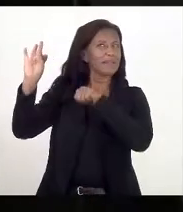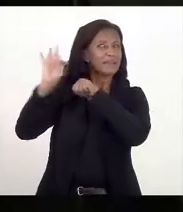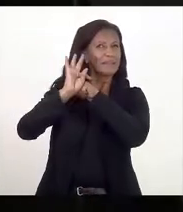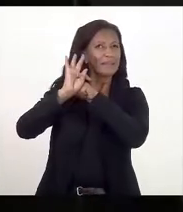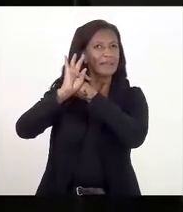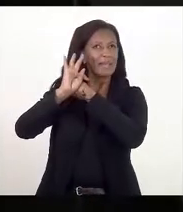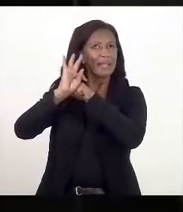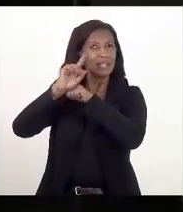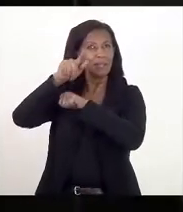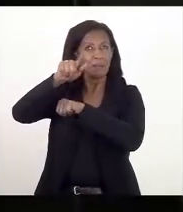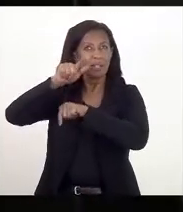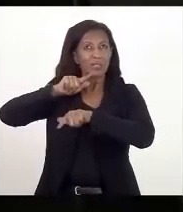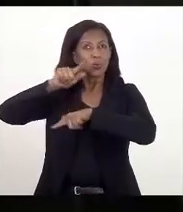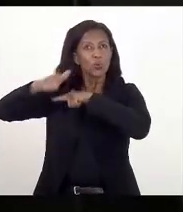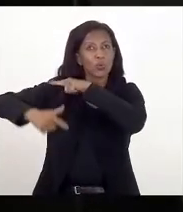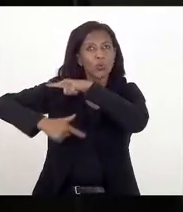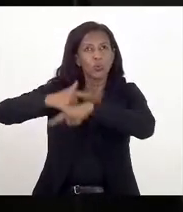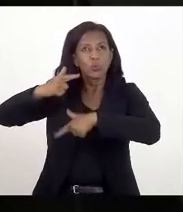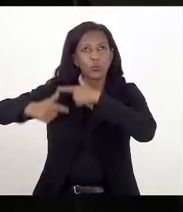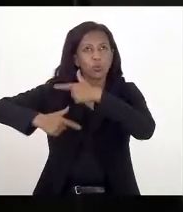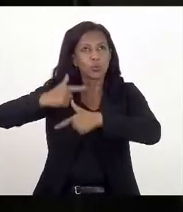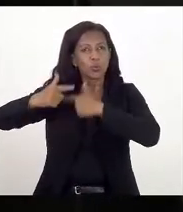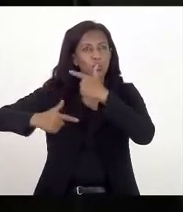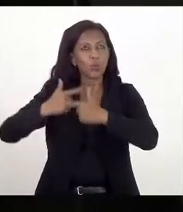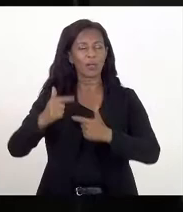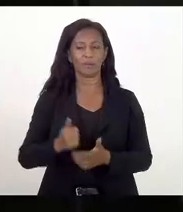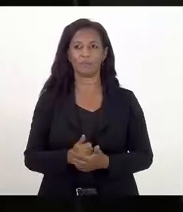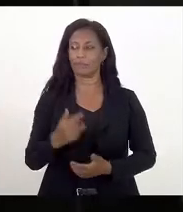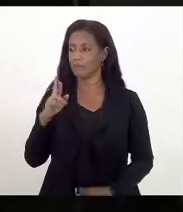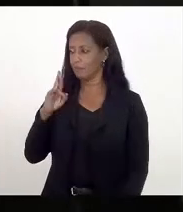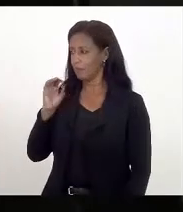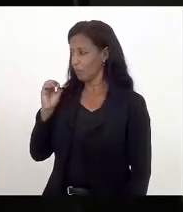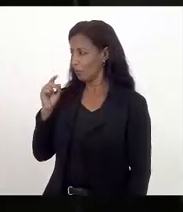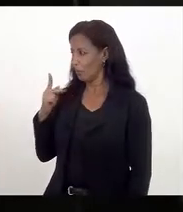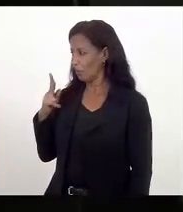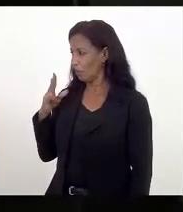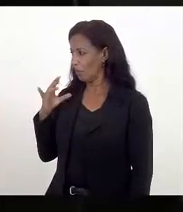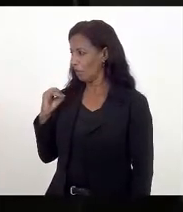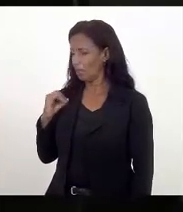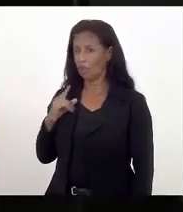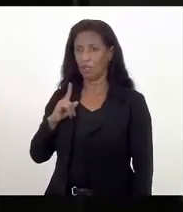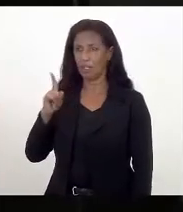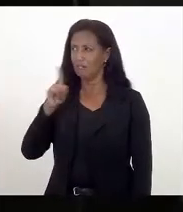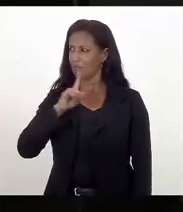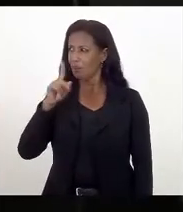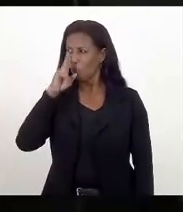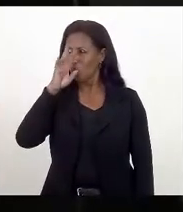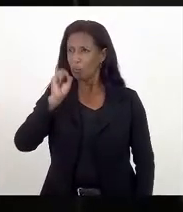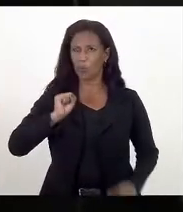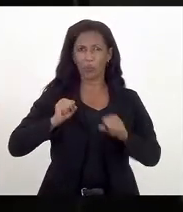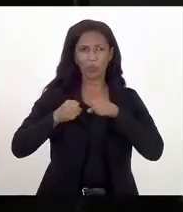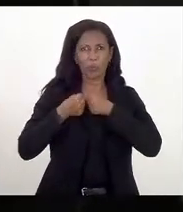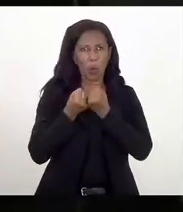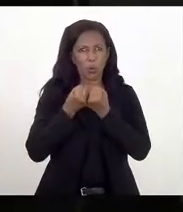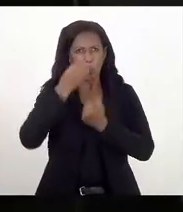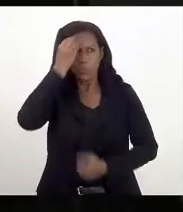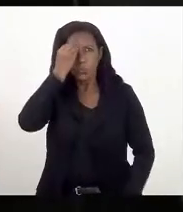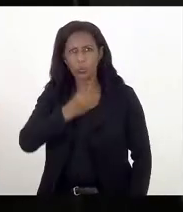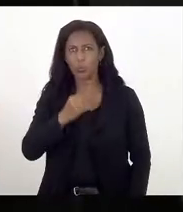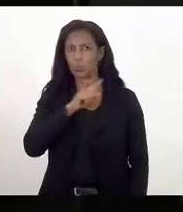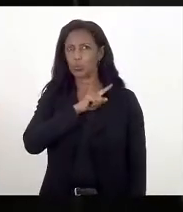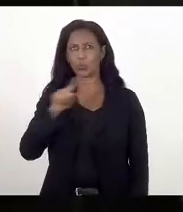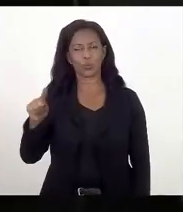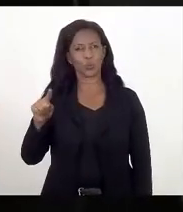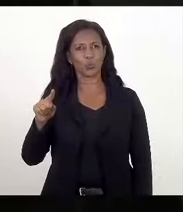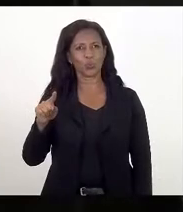memória de luta, doutor Rodrigo, que não medem esforços para estar